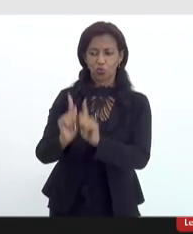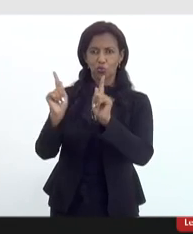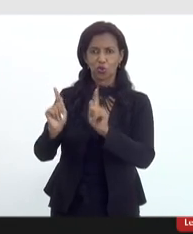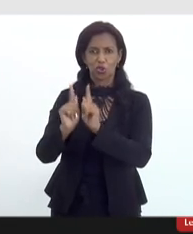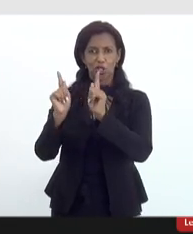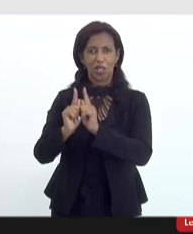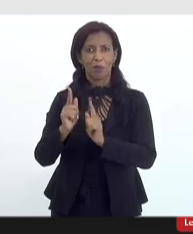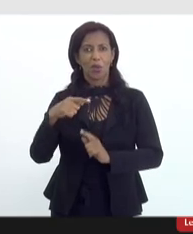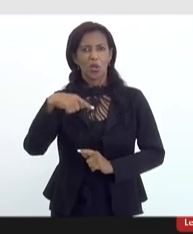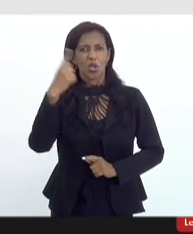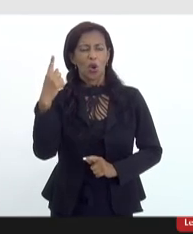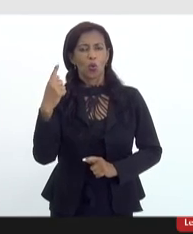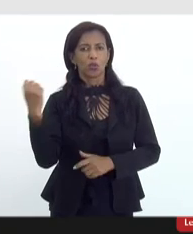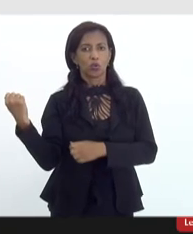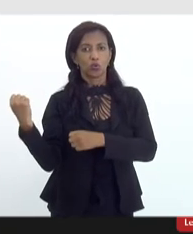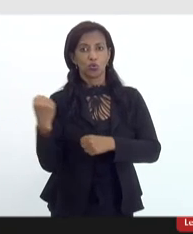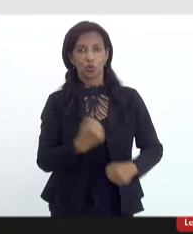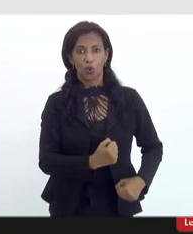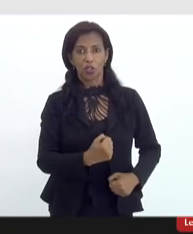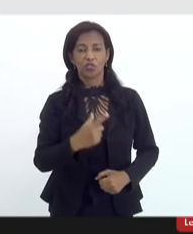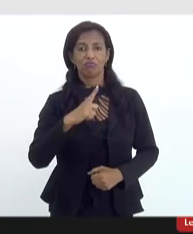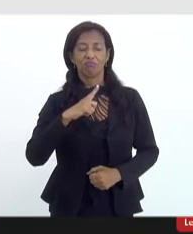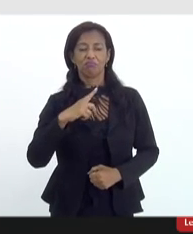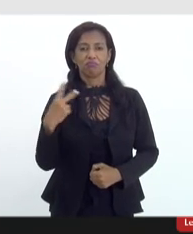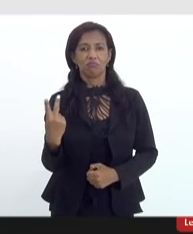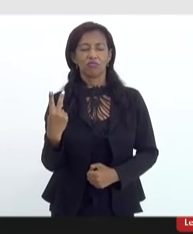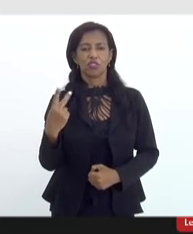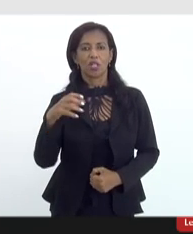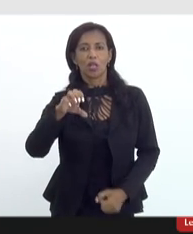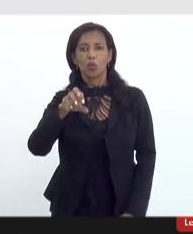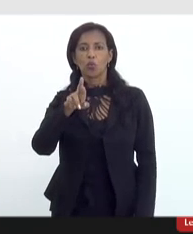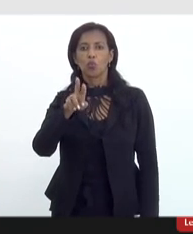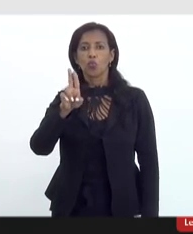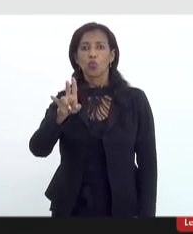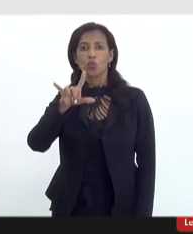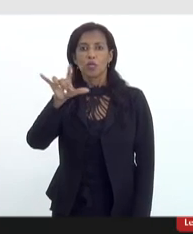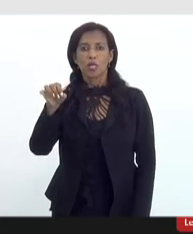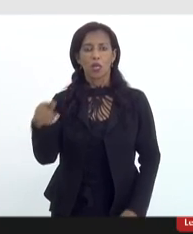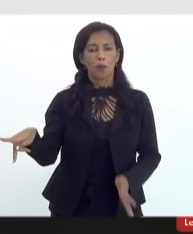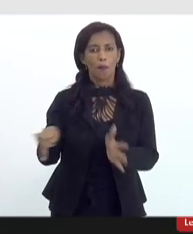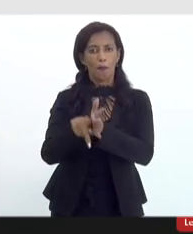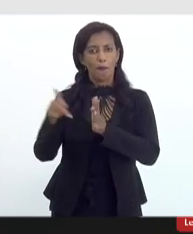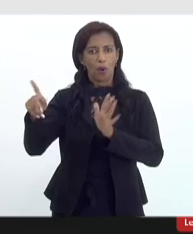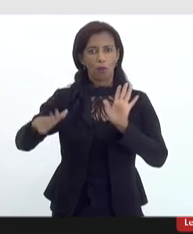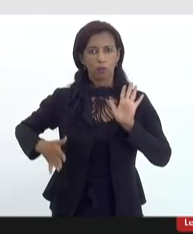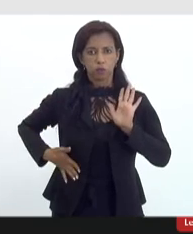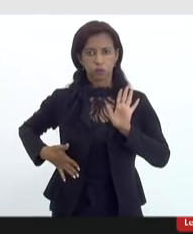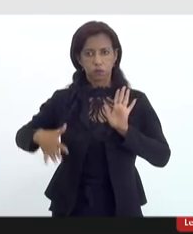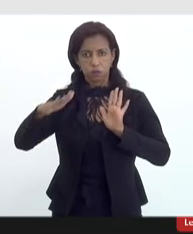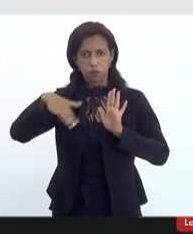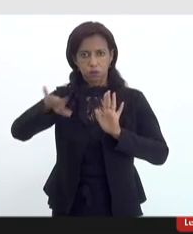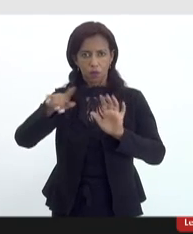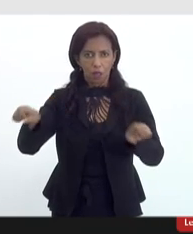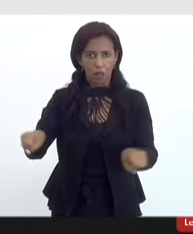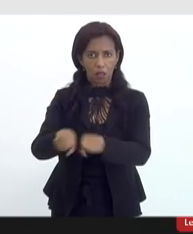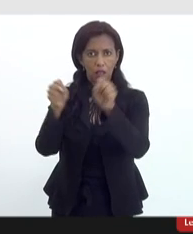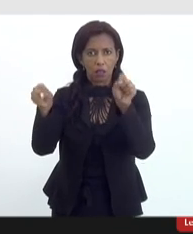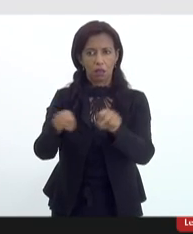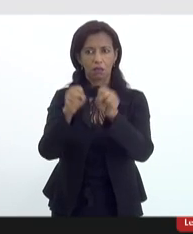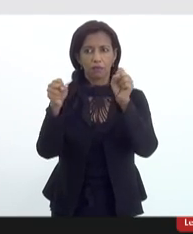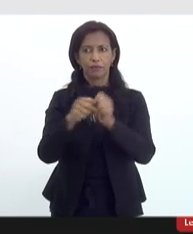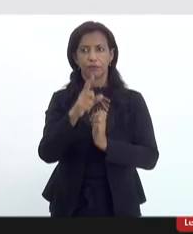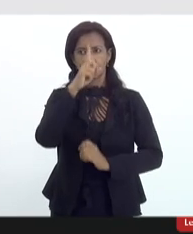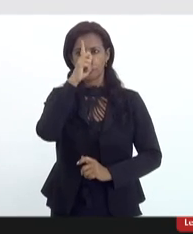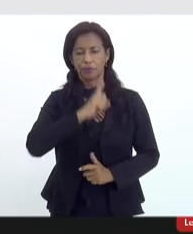de São Jorge ali no Cruzeiro, que era uma referência importante do tráfico. Então, trazendo imagens aqui de destruição